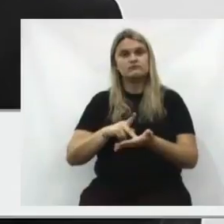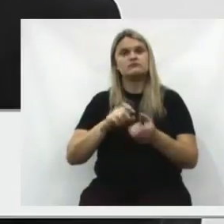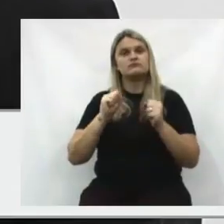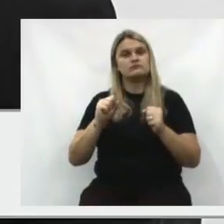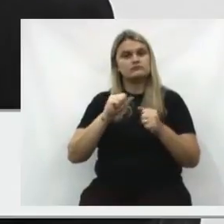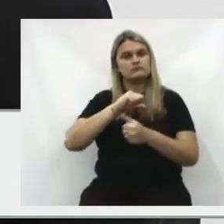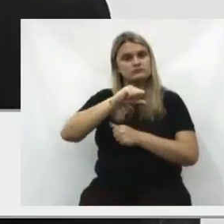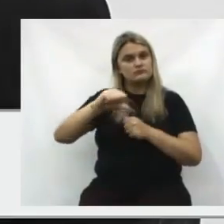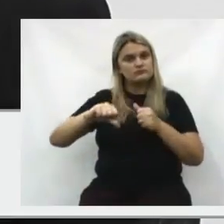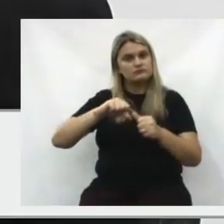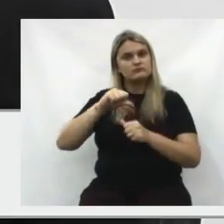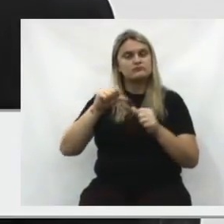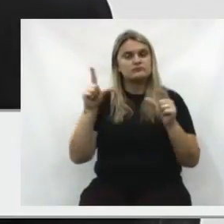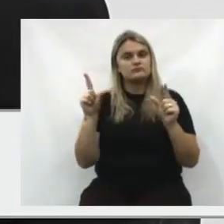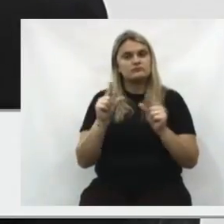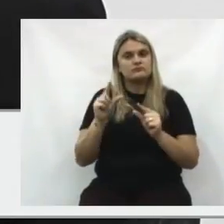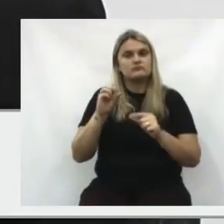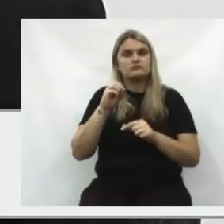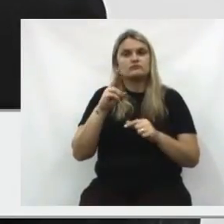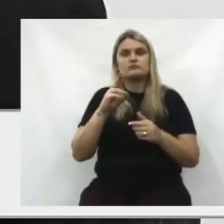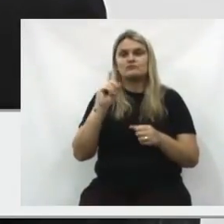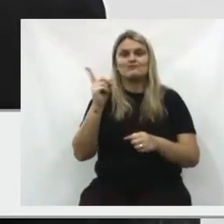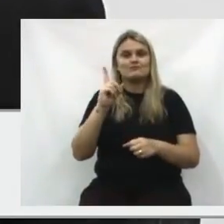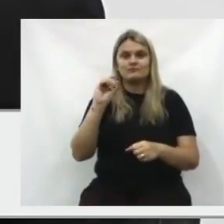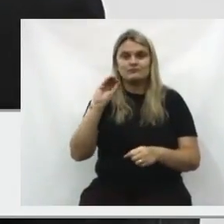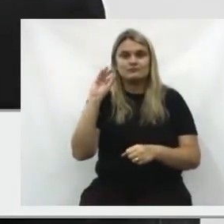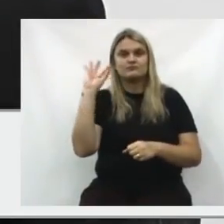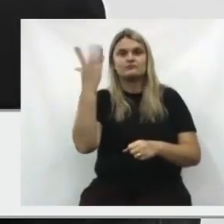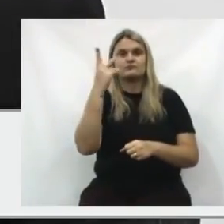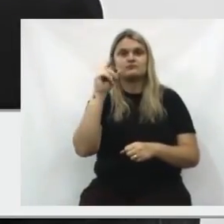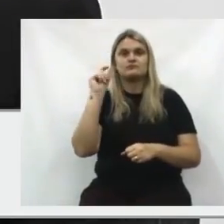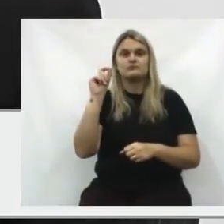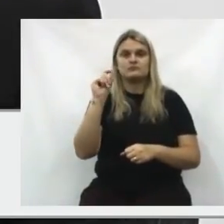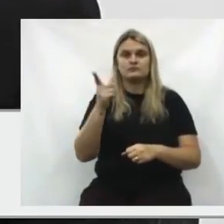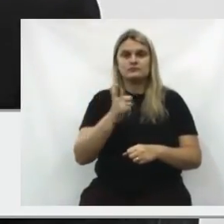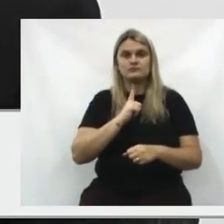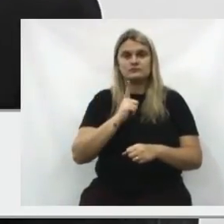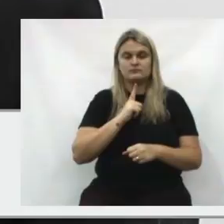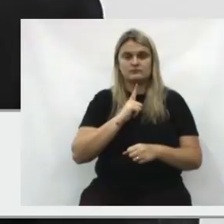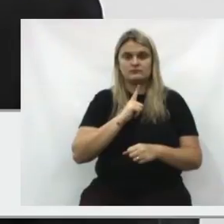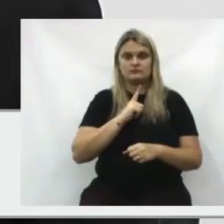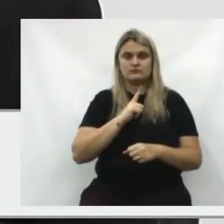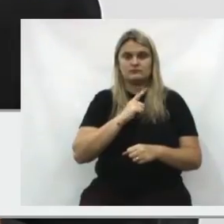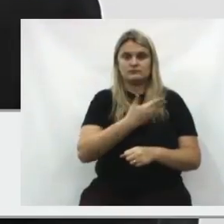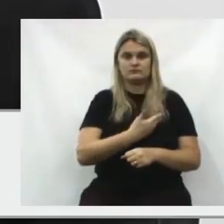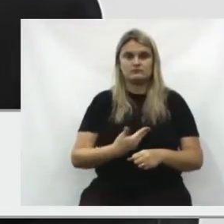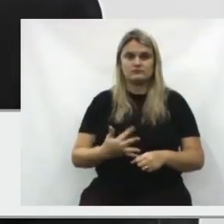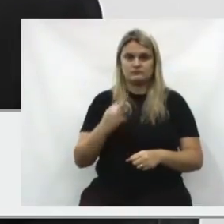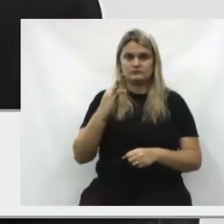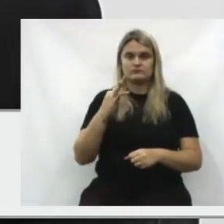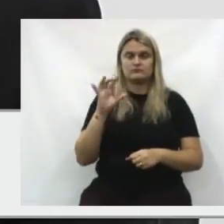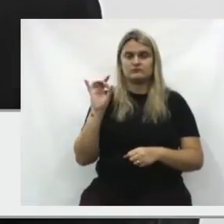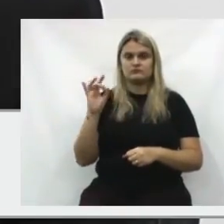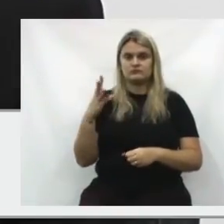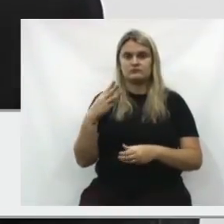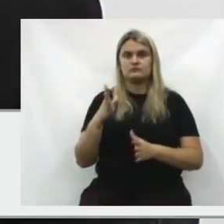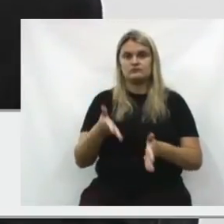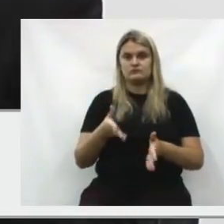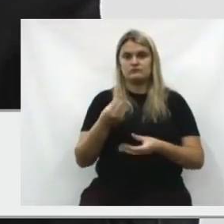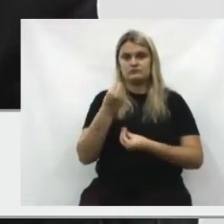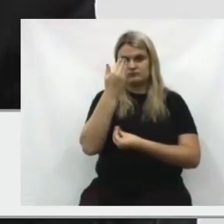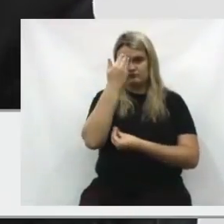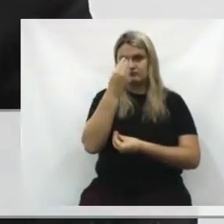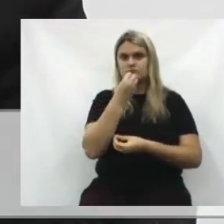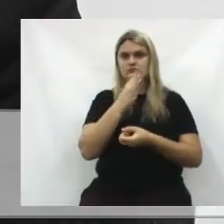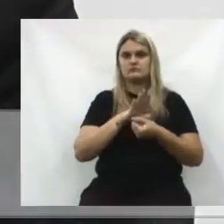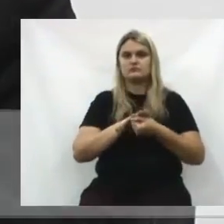surta efeito e possamos, quem sabe, inibir isso que está vindo goela abaixo do governo federal.